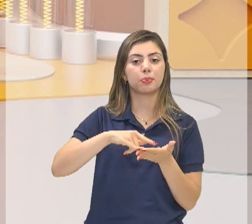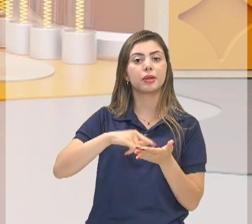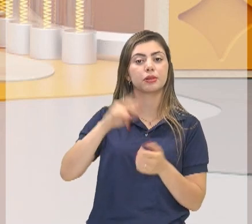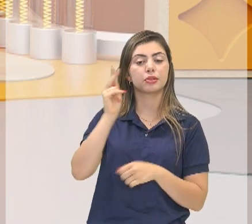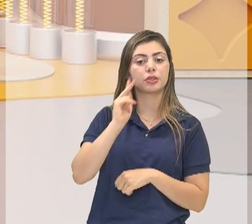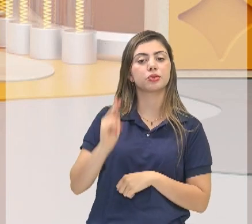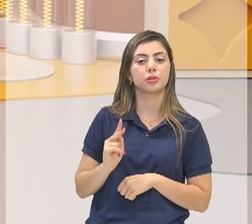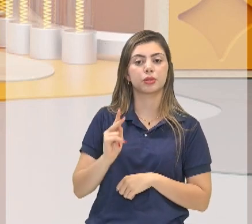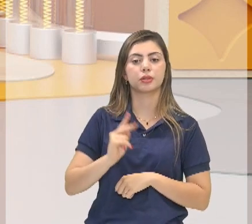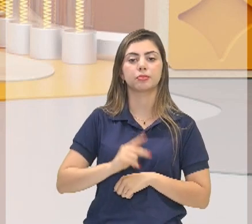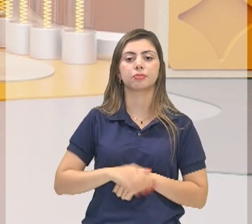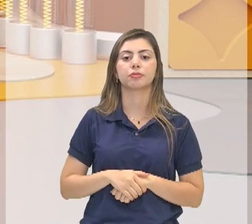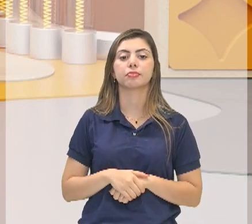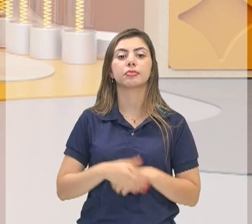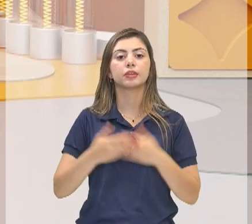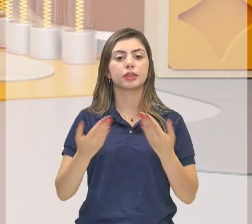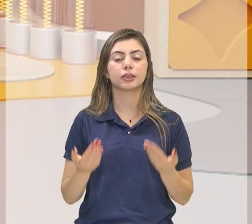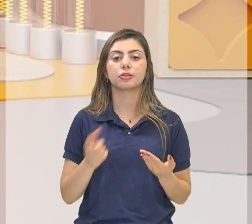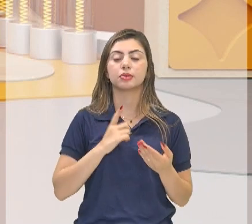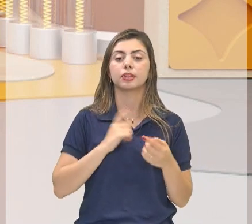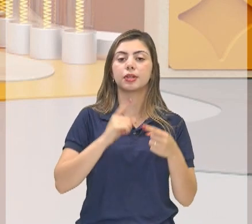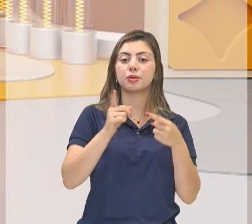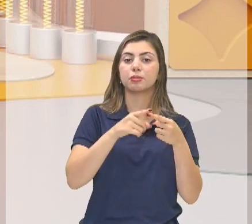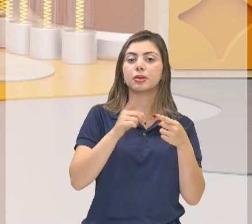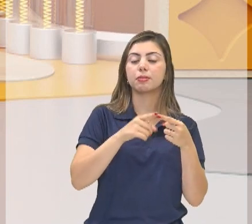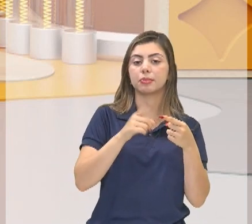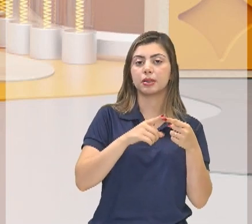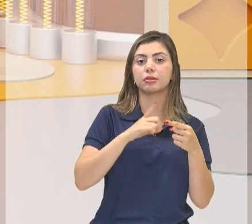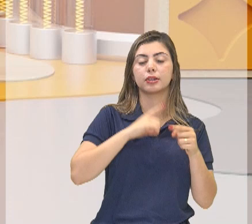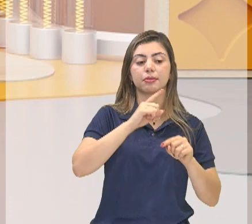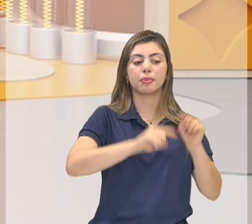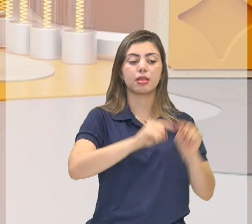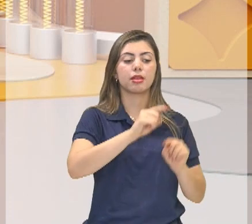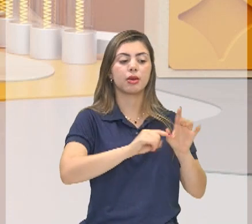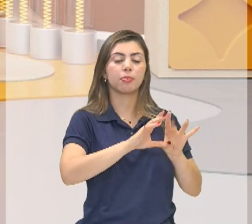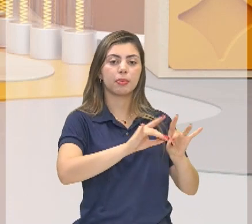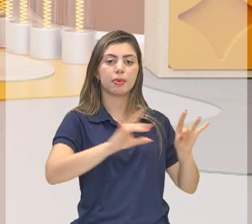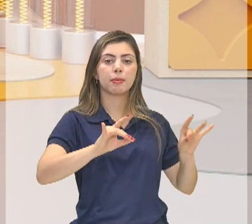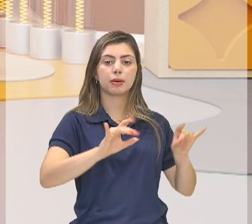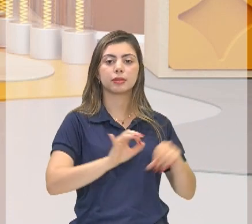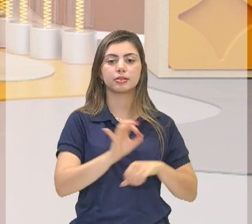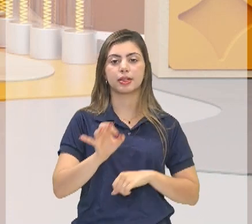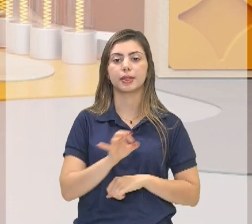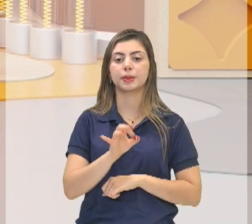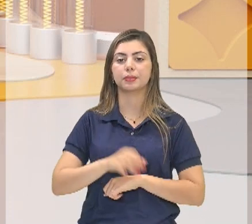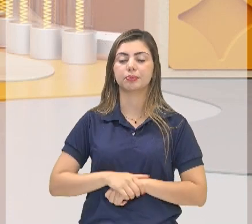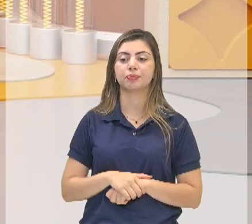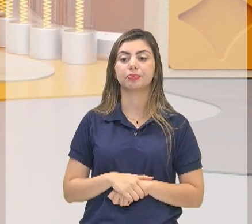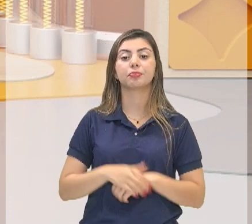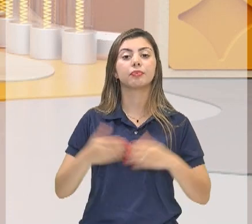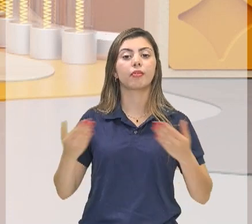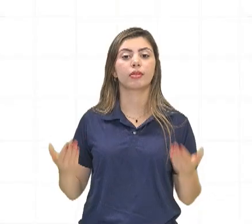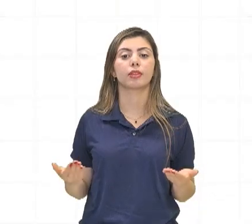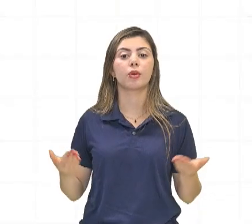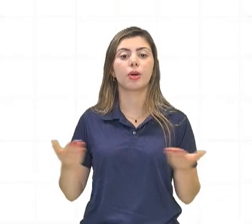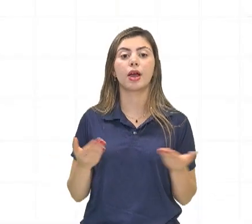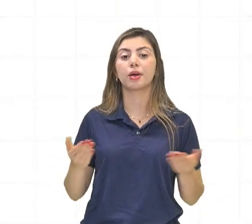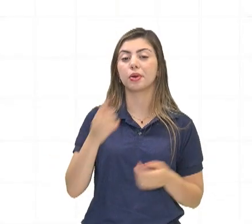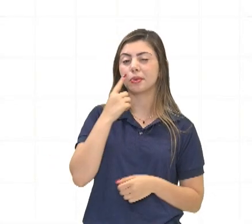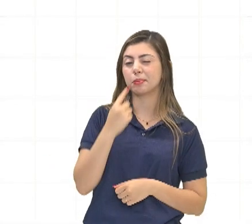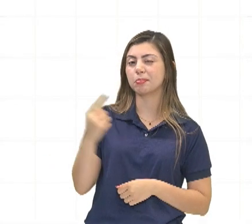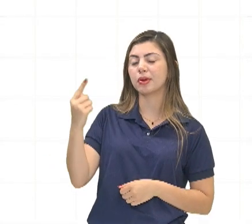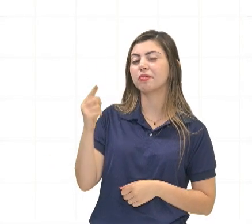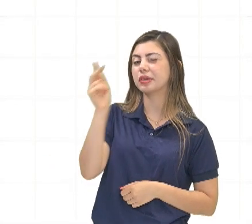em fontes primárias e fontes secundárias. E agora, se liga nessa história.